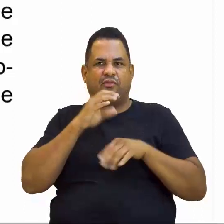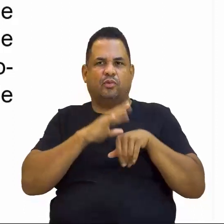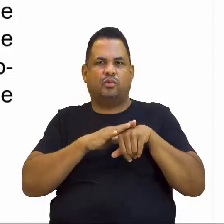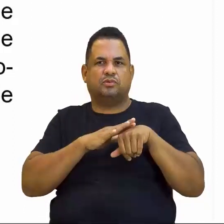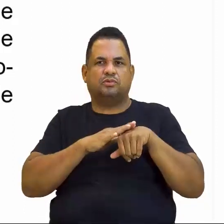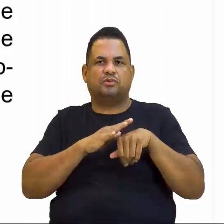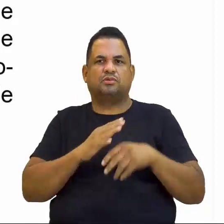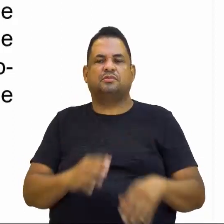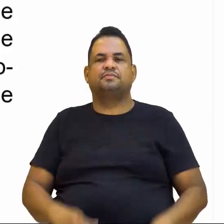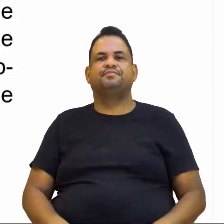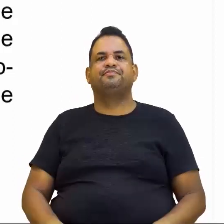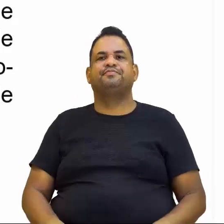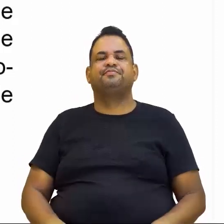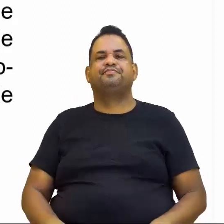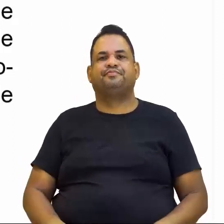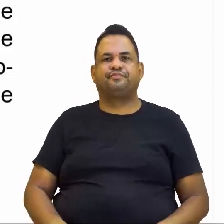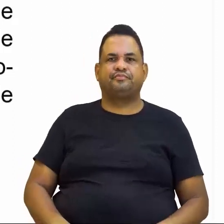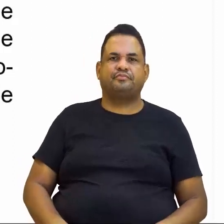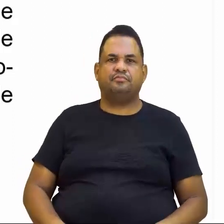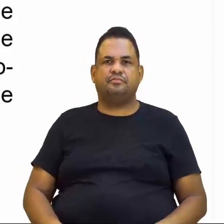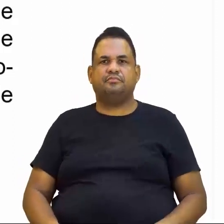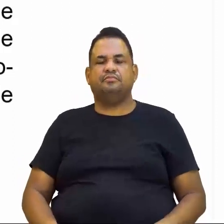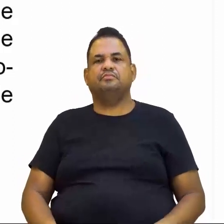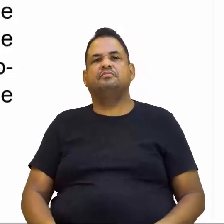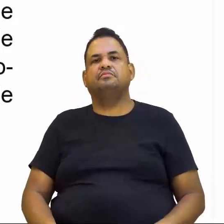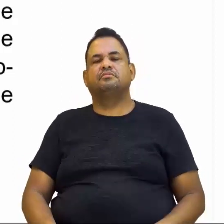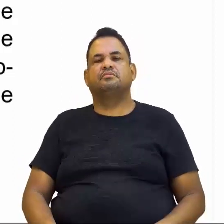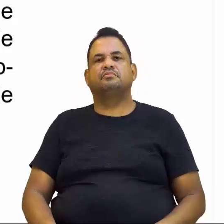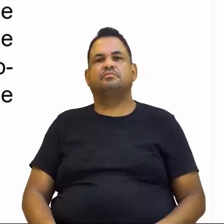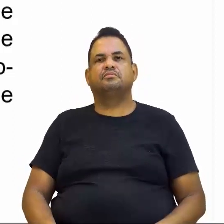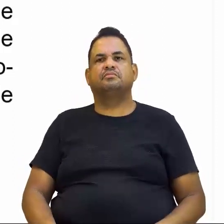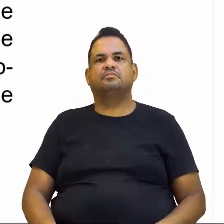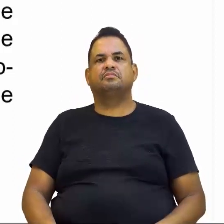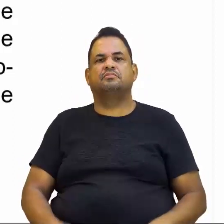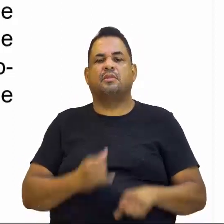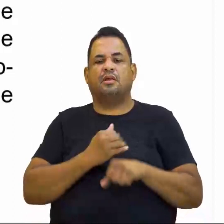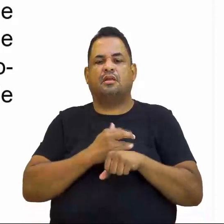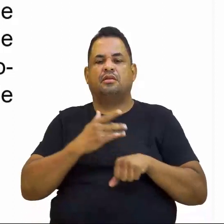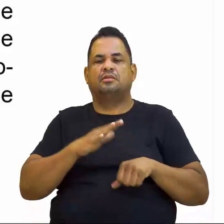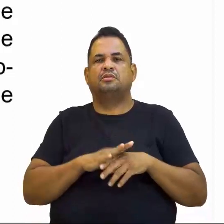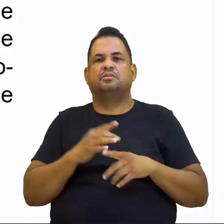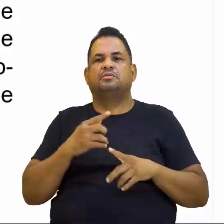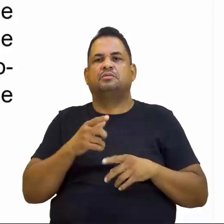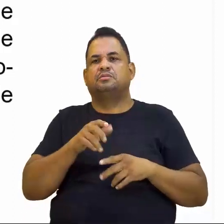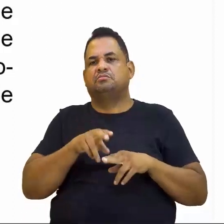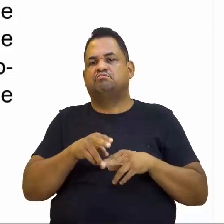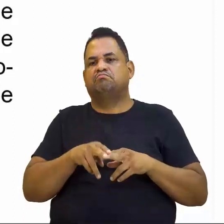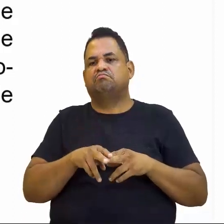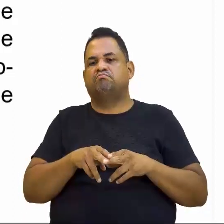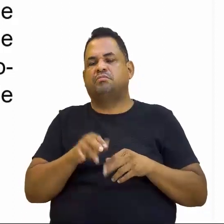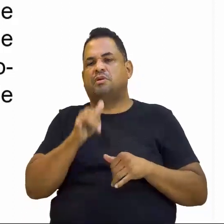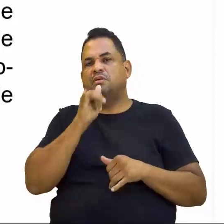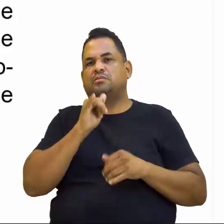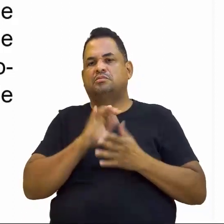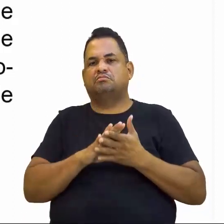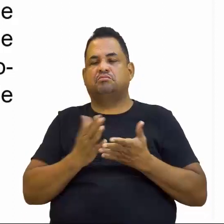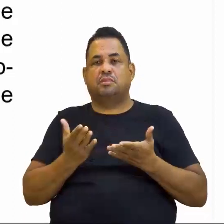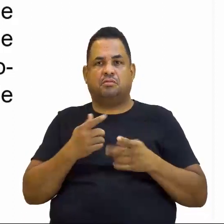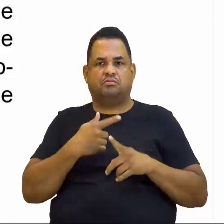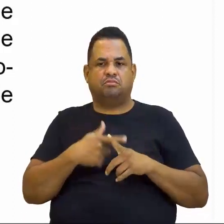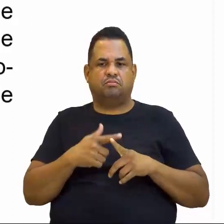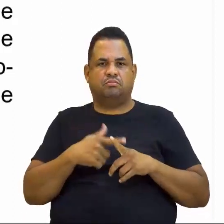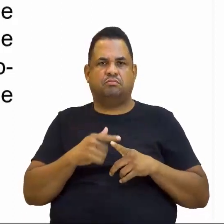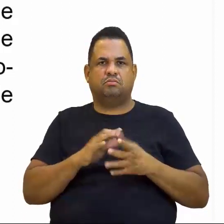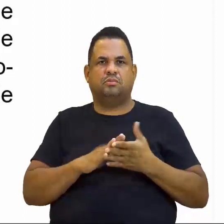Lembrando que a gente está falando de sais. Os ácidos, por exemplo, eles são um grande problema para